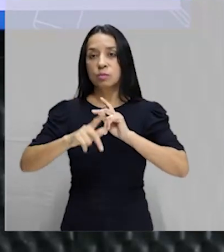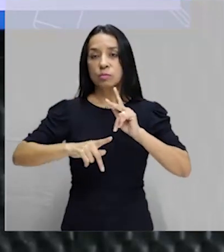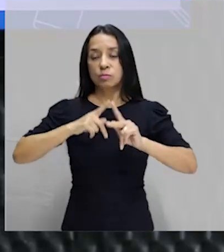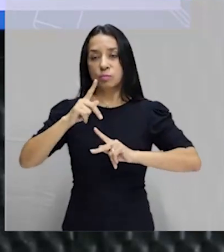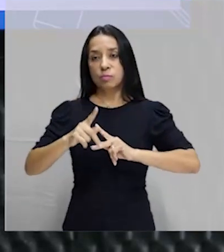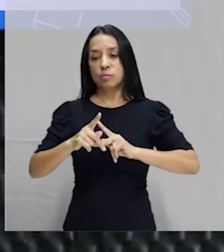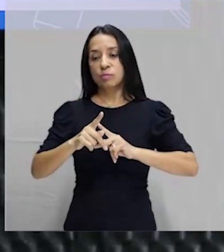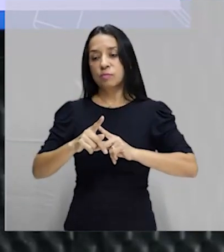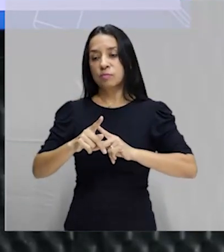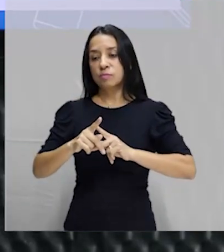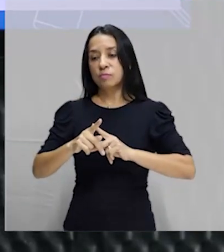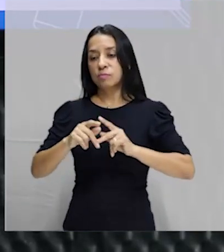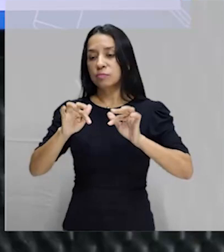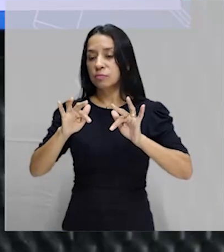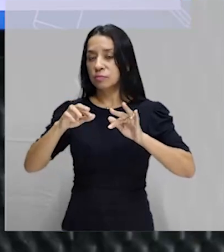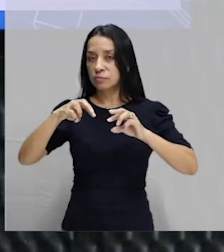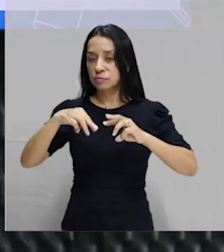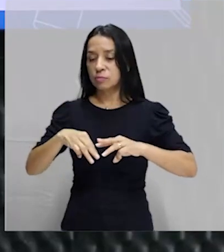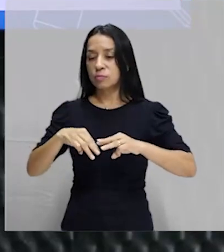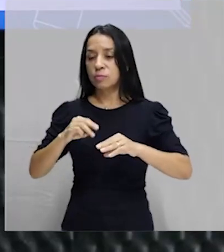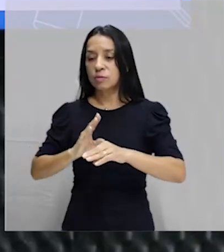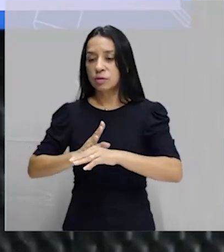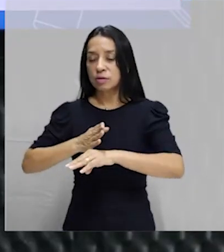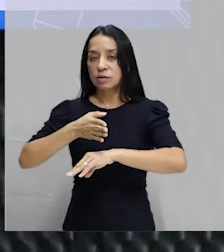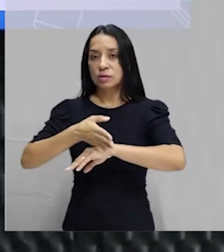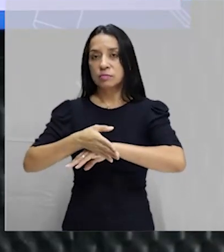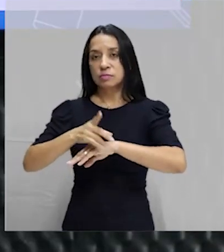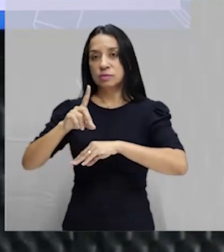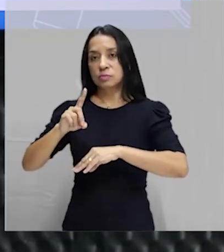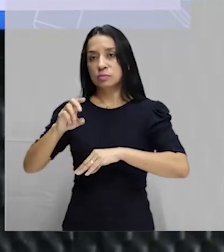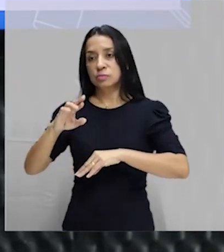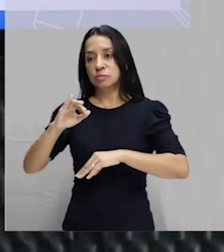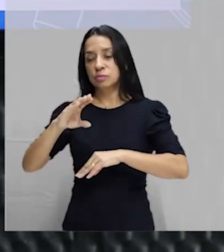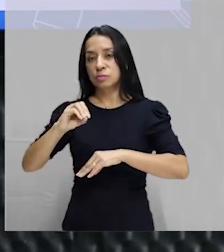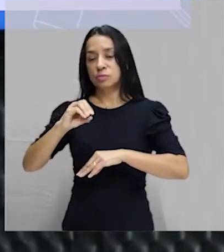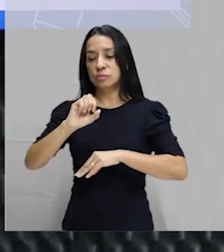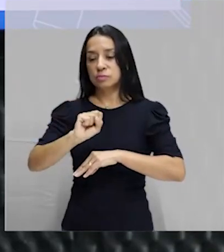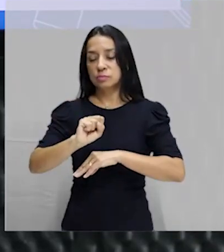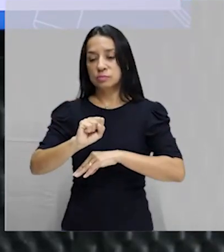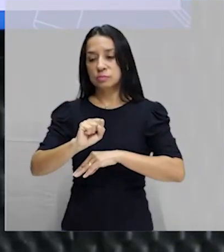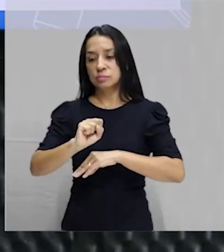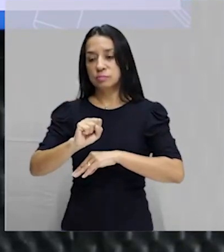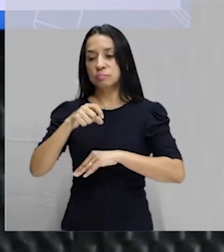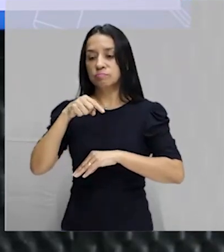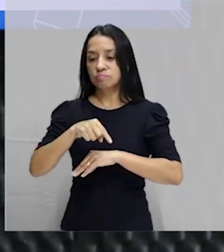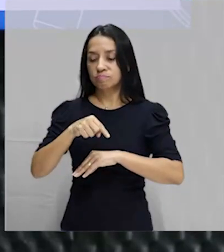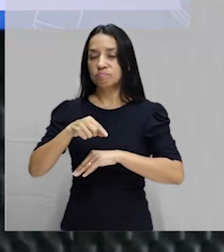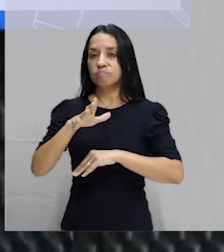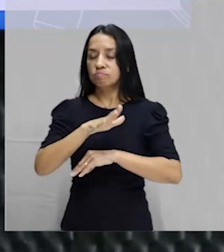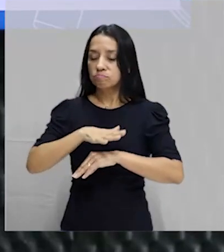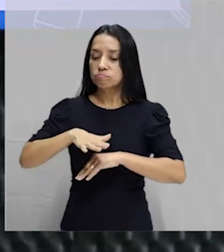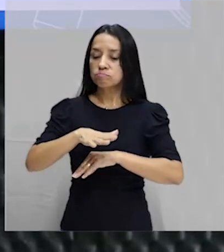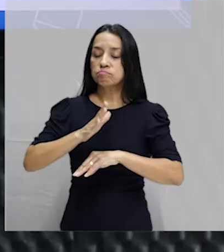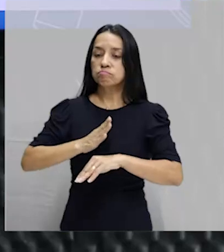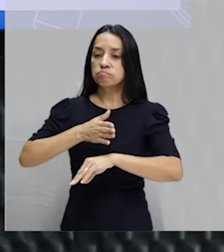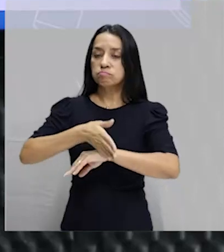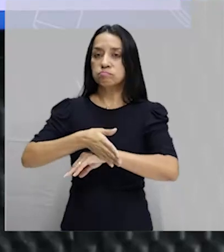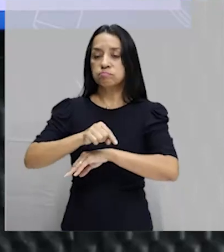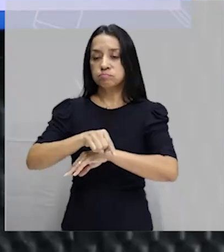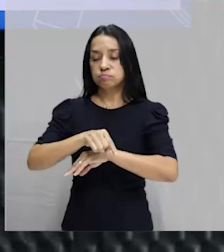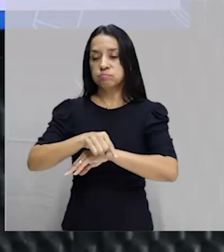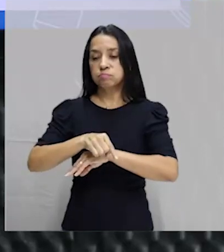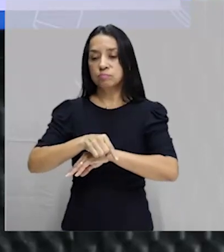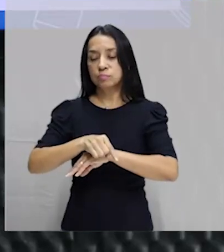sendo destruída pela invasão dos dórios. A invasão dos dórios sobre esse território levaria